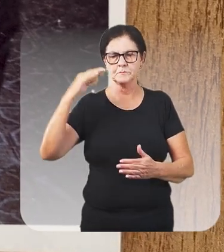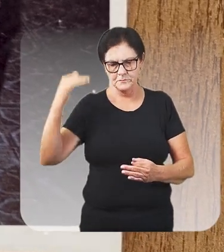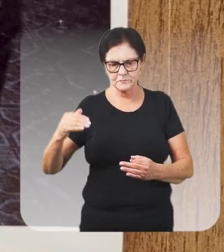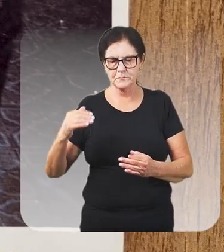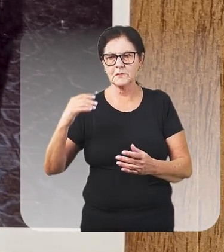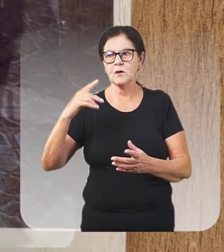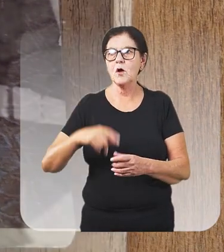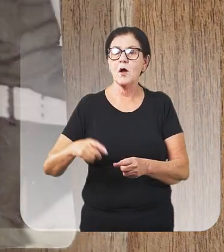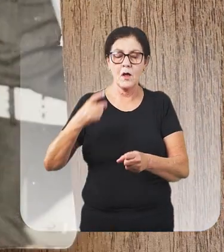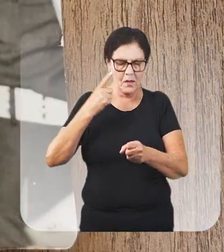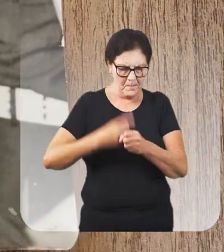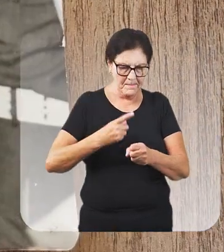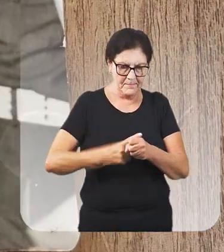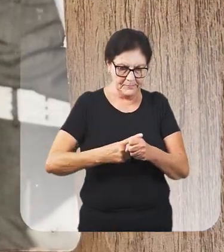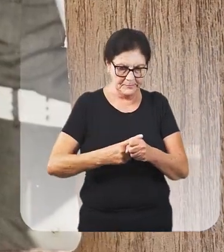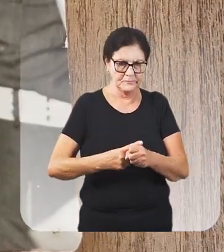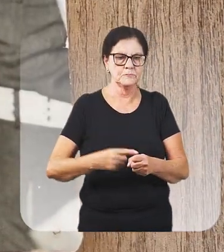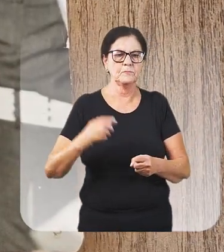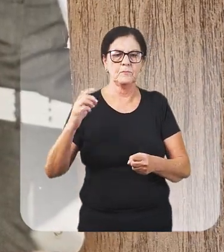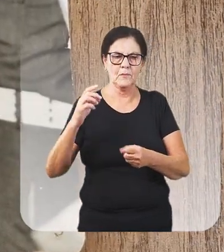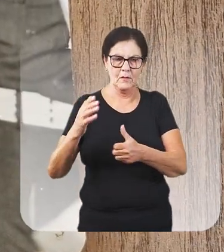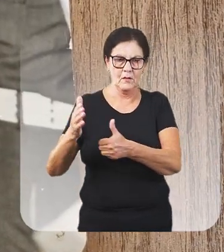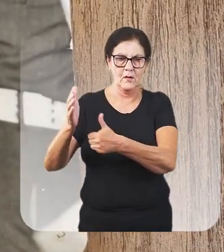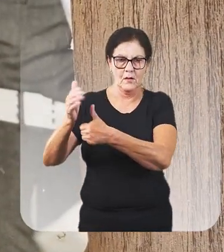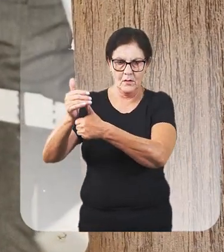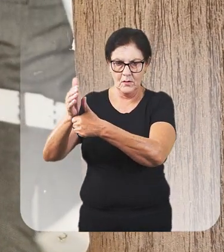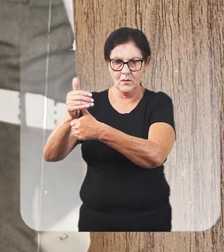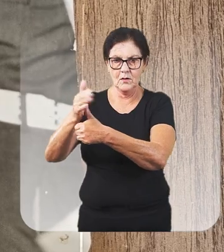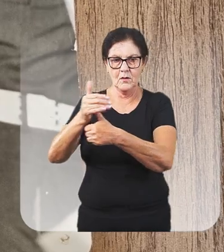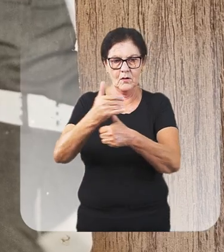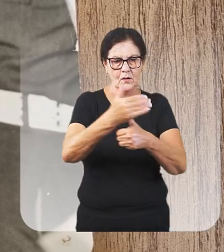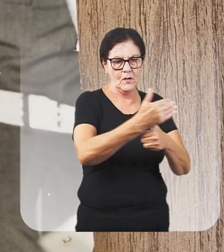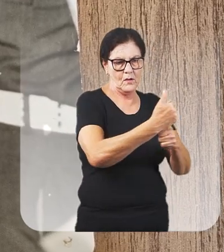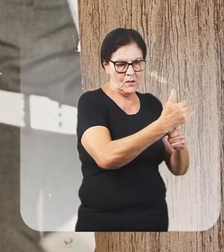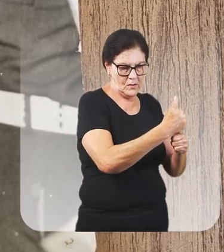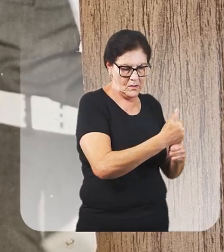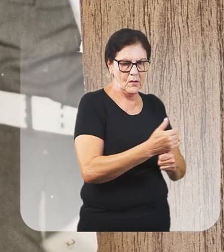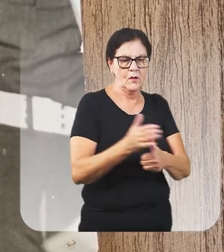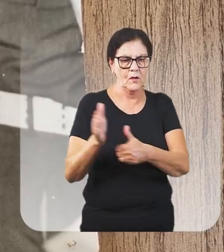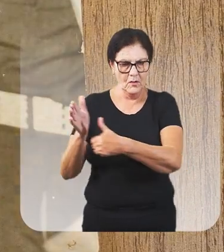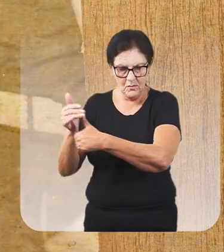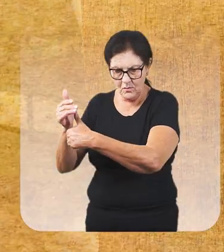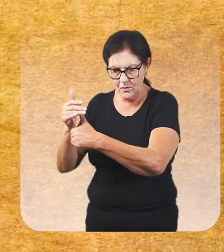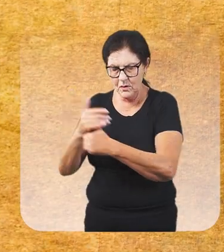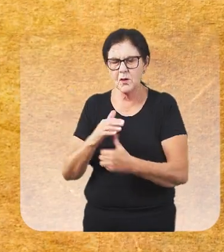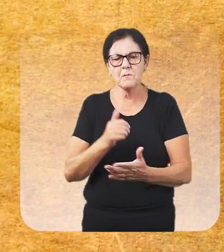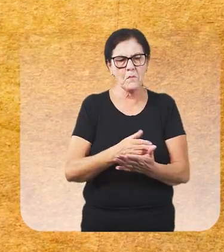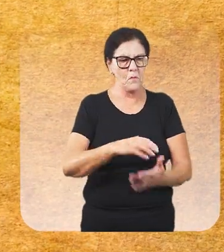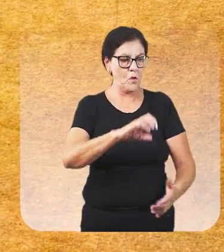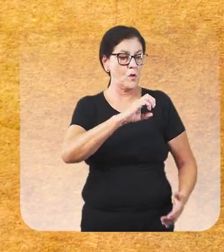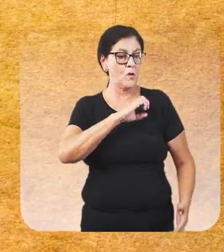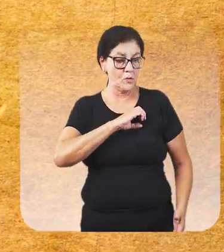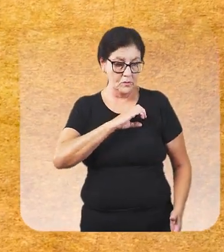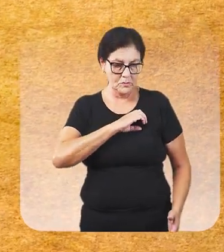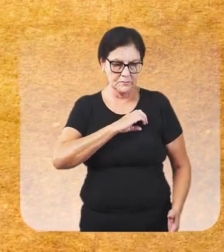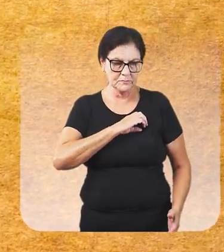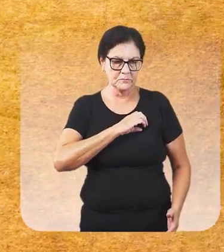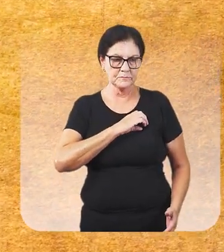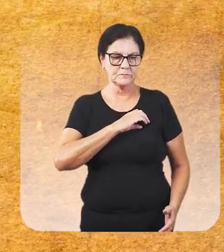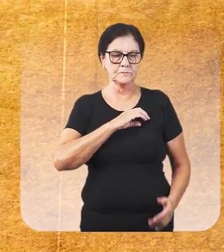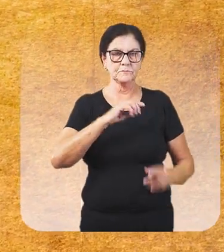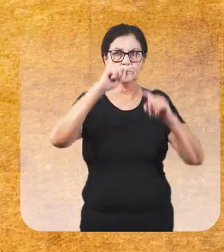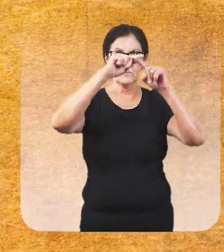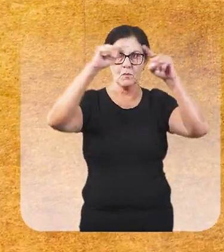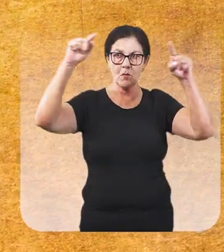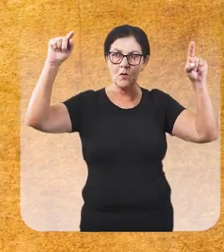feitas à sua memória. Na cidade de Leme, temos diversas homenagens no decorrer dos anos. Em Leme, nós tivemos a inauguração do